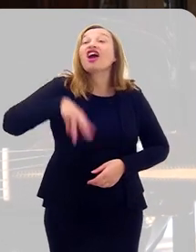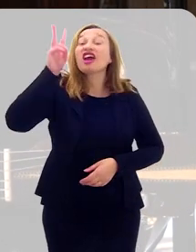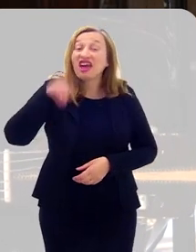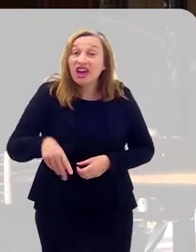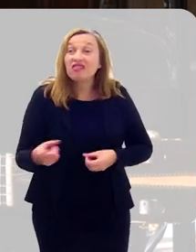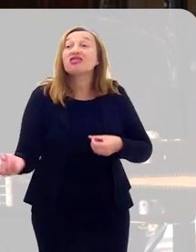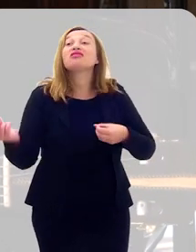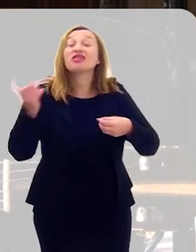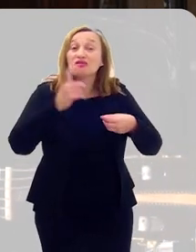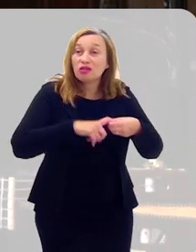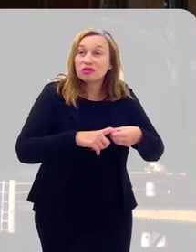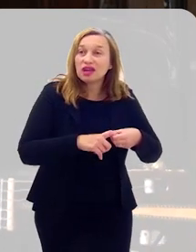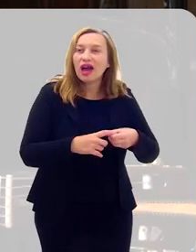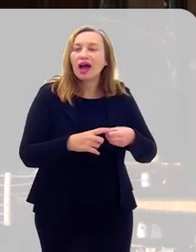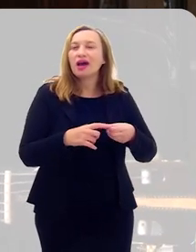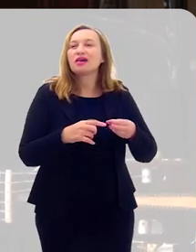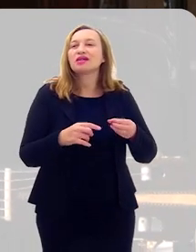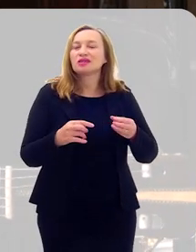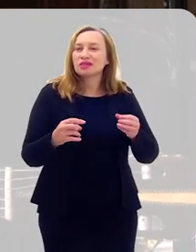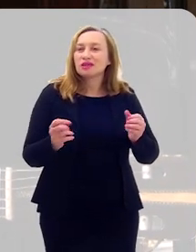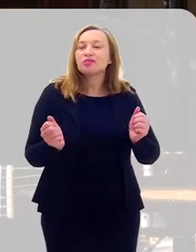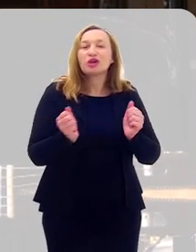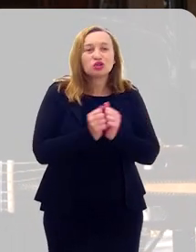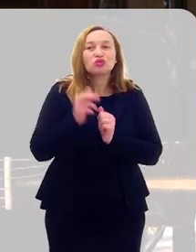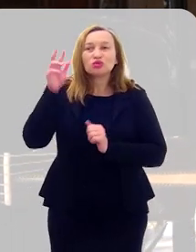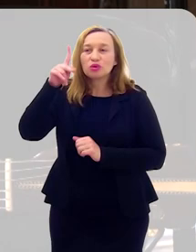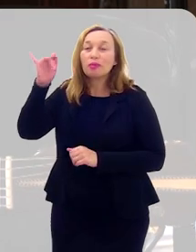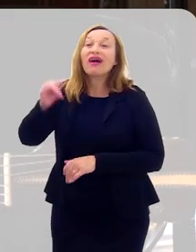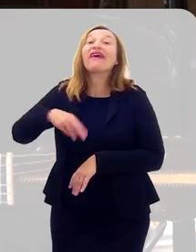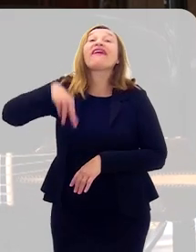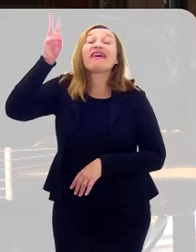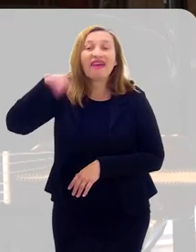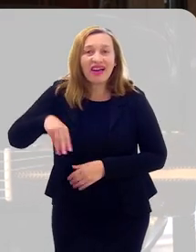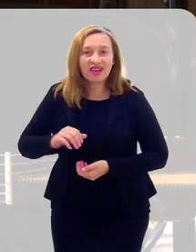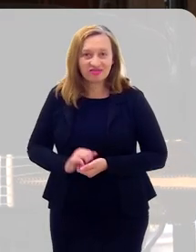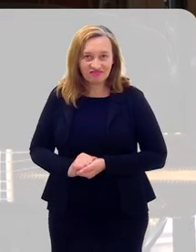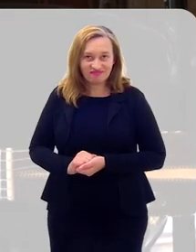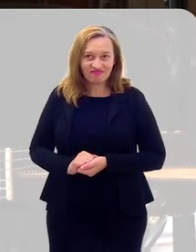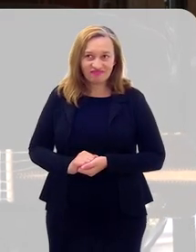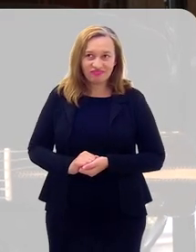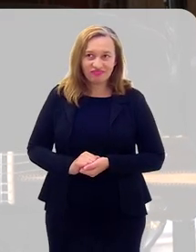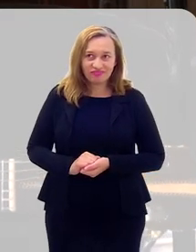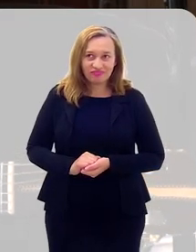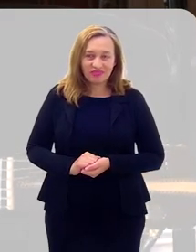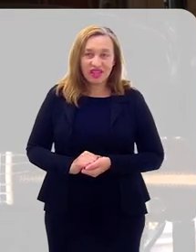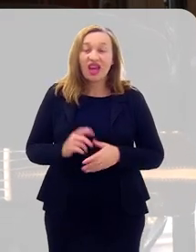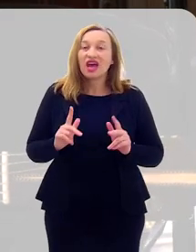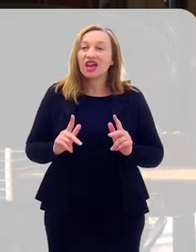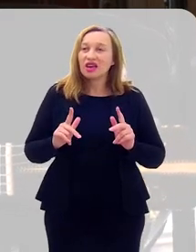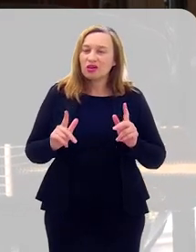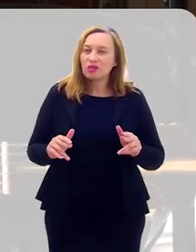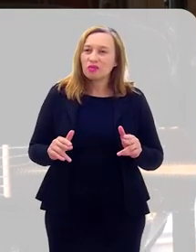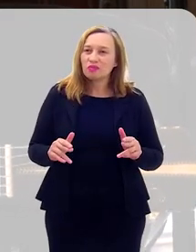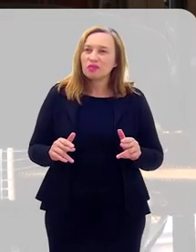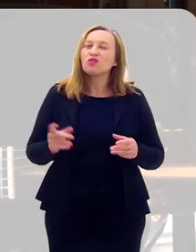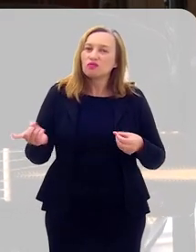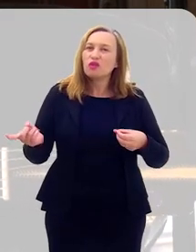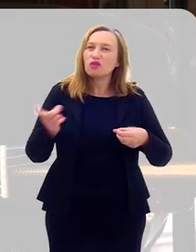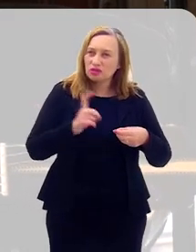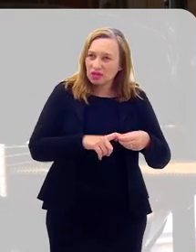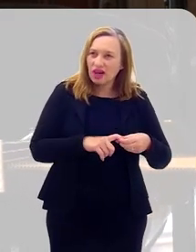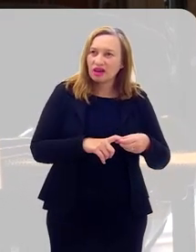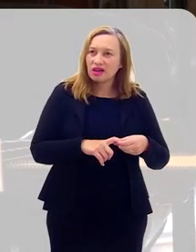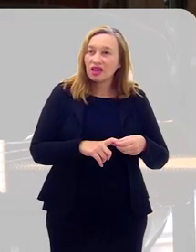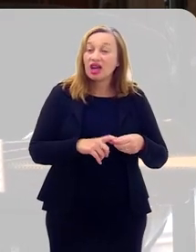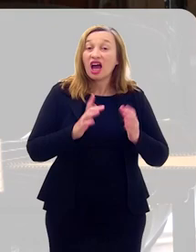Uau! Quem não quer voltar a pescar? Quem não quer retornar? Quem né? não é pescador e profissional e fala assim, pô, não deu certo,